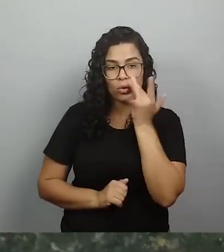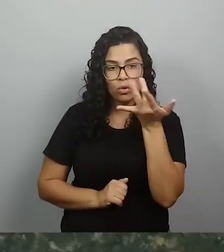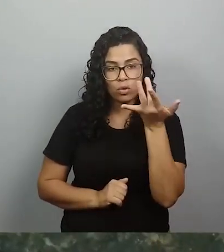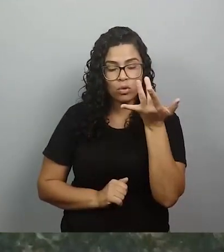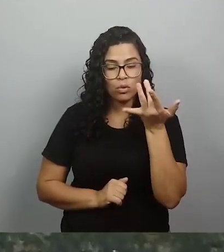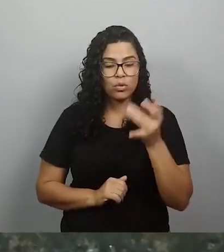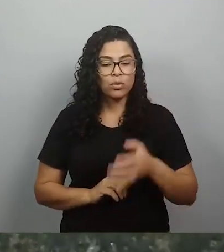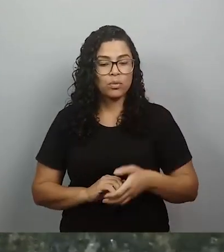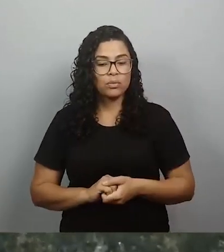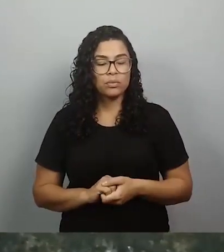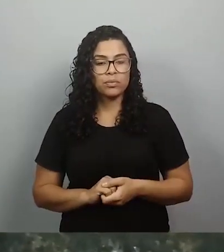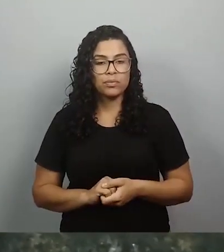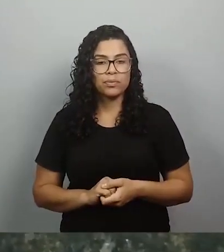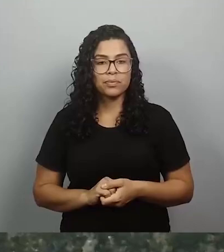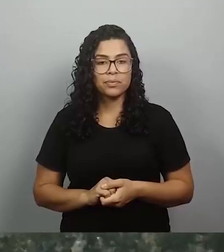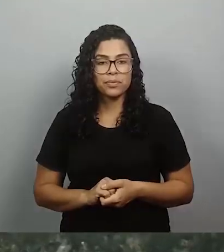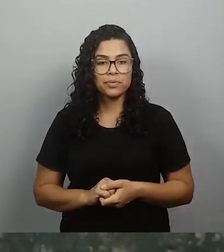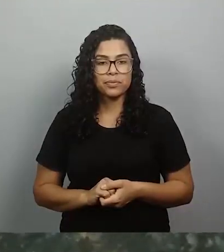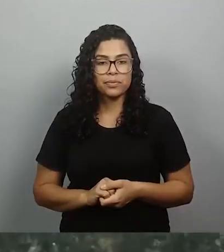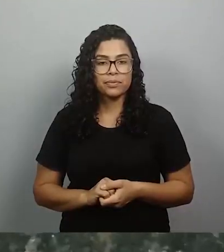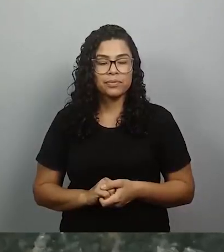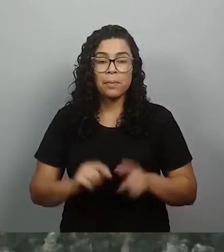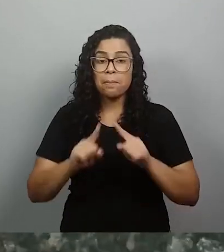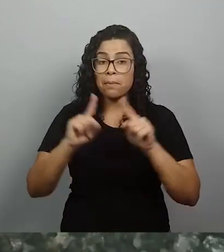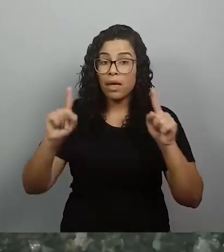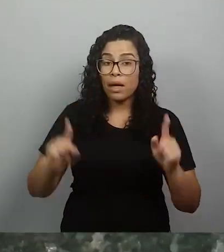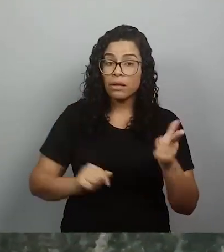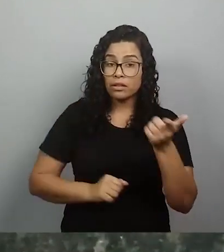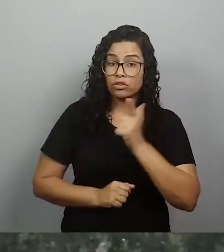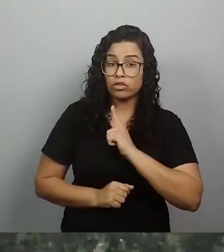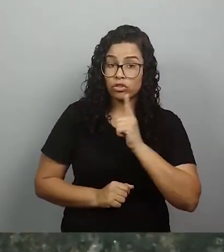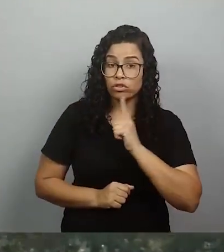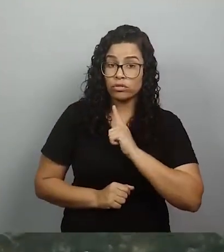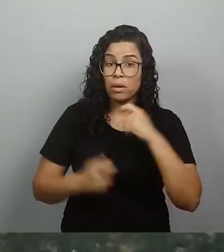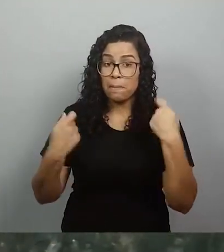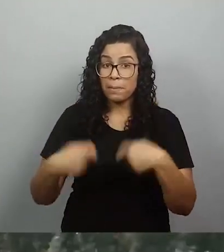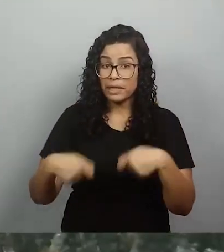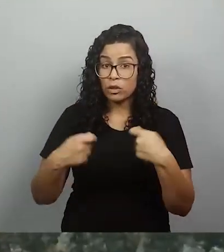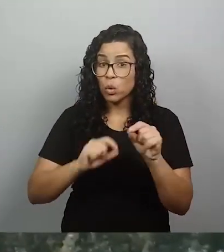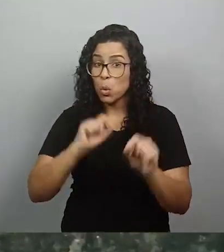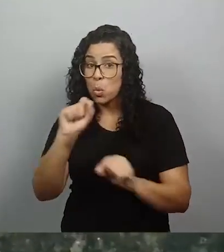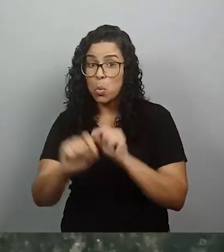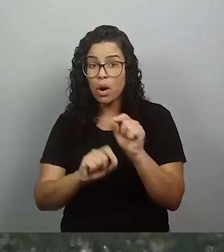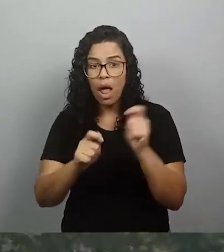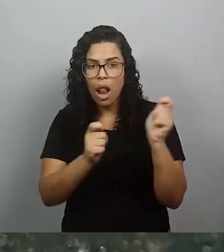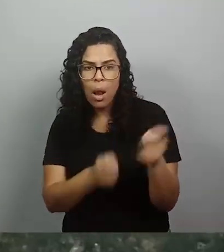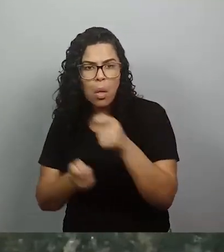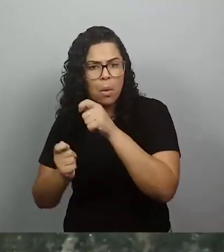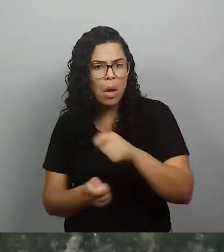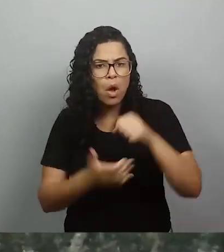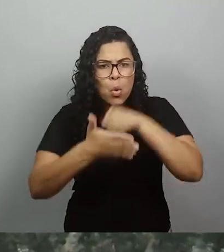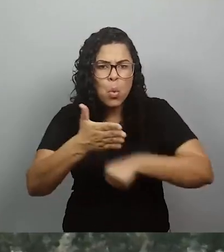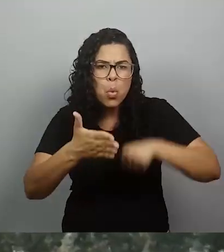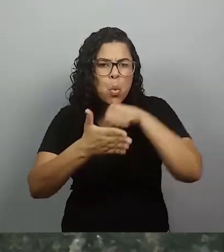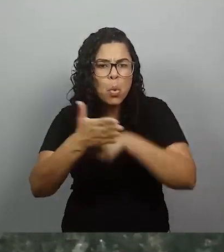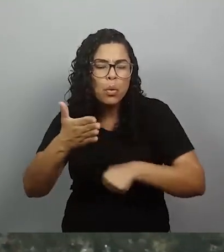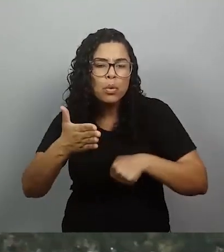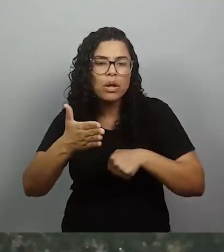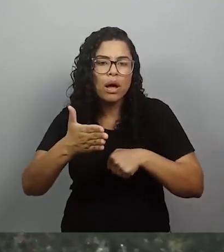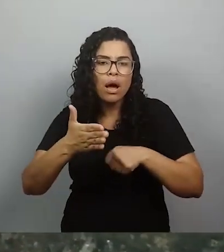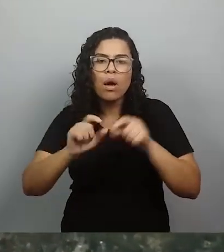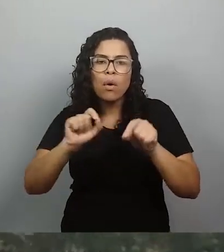resgataram o tesouro, E o enigma? mas tiveram que lutar